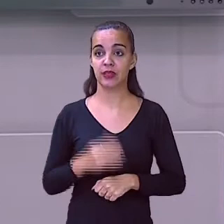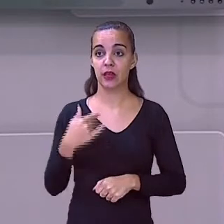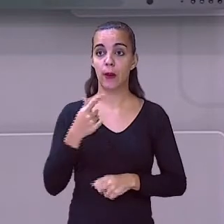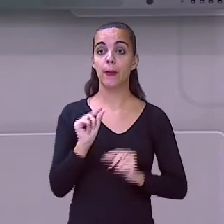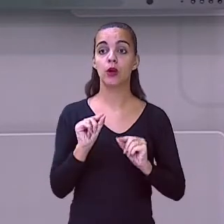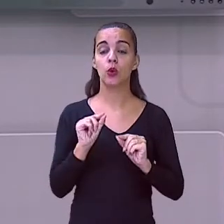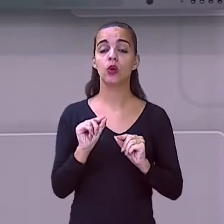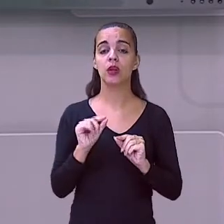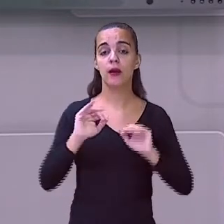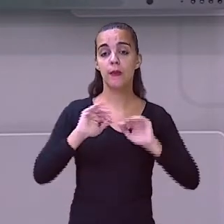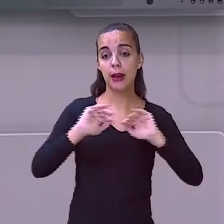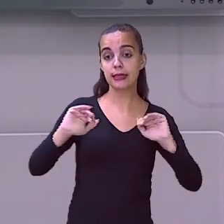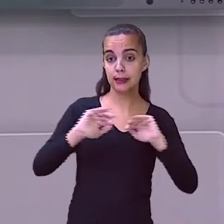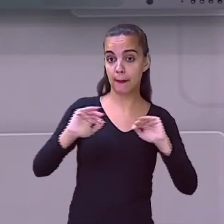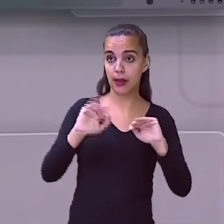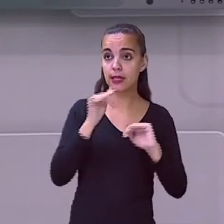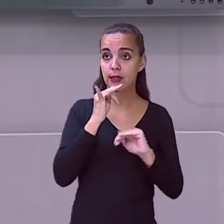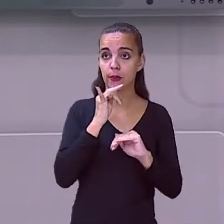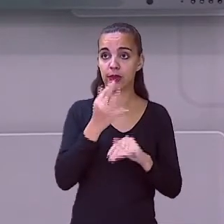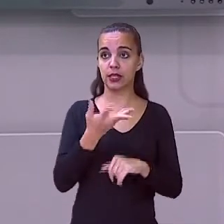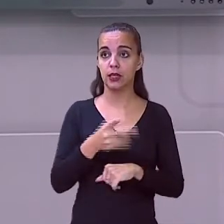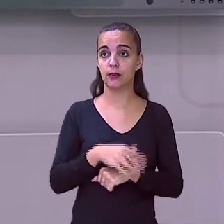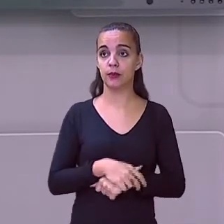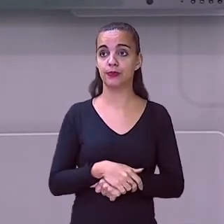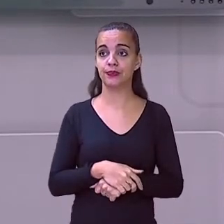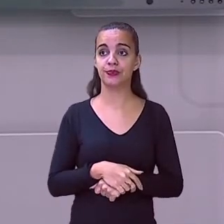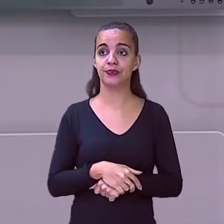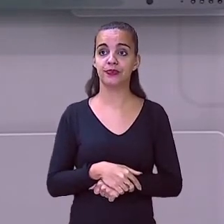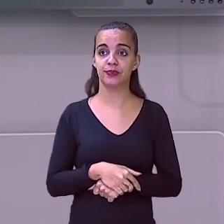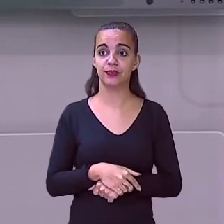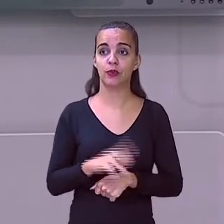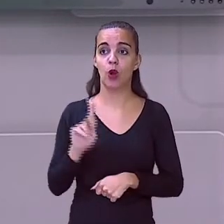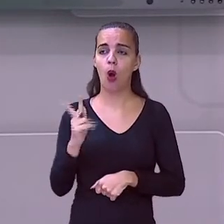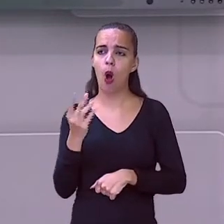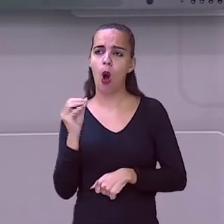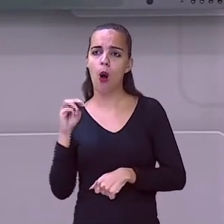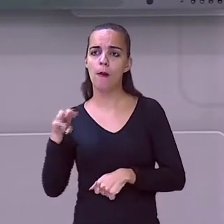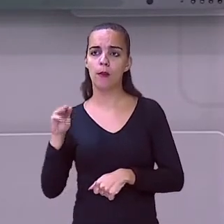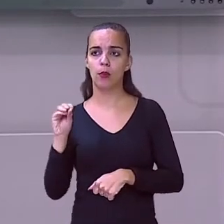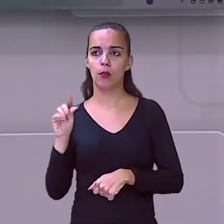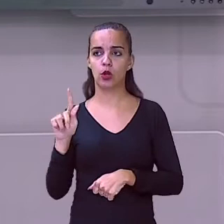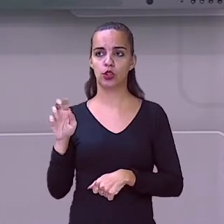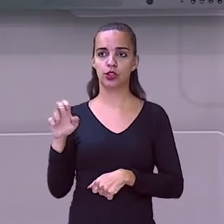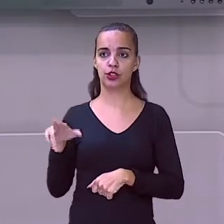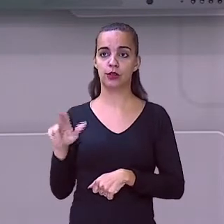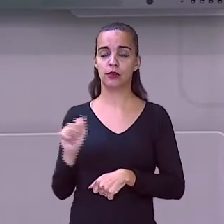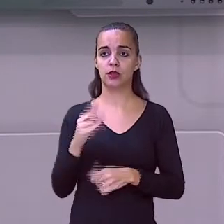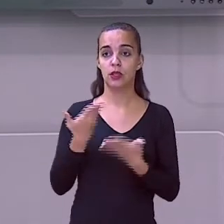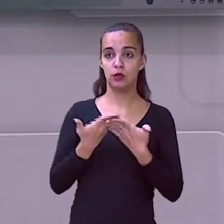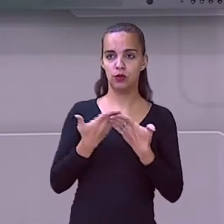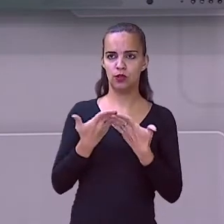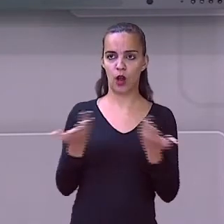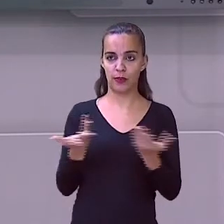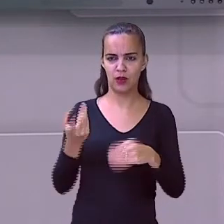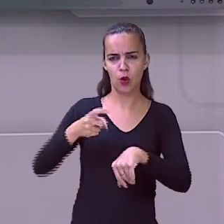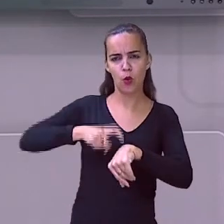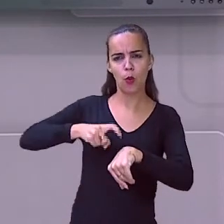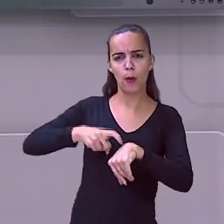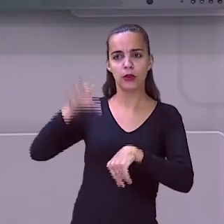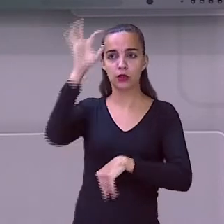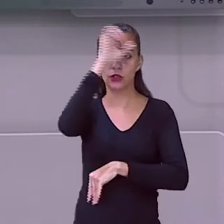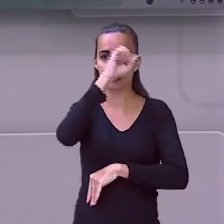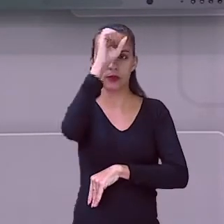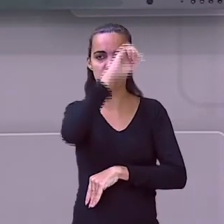os componentes de mistura. Hoje, a nossa aula, o nosso momento de